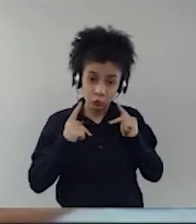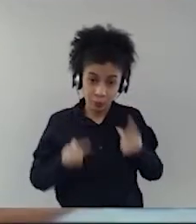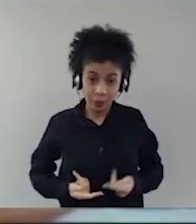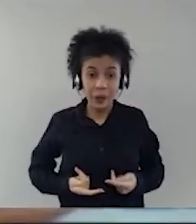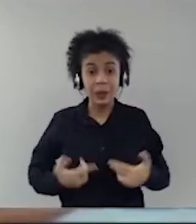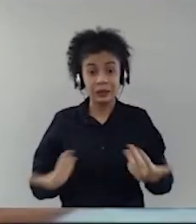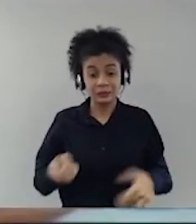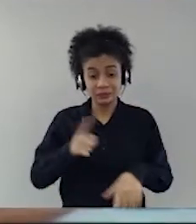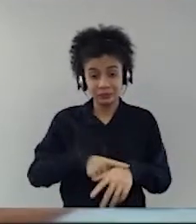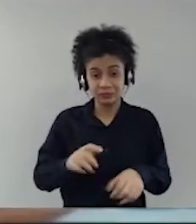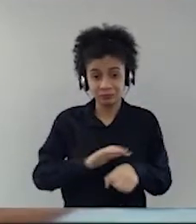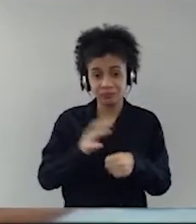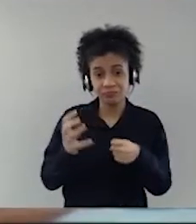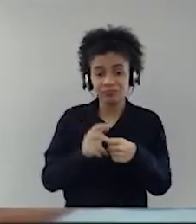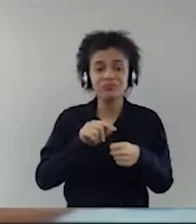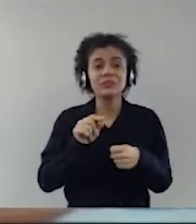acirrou